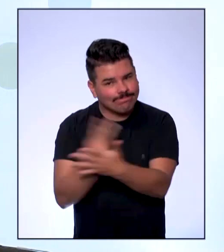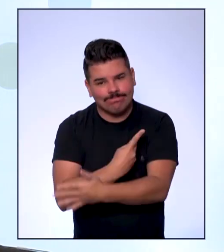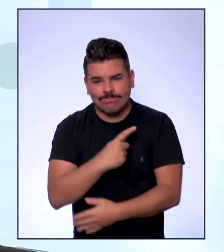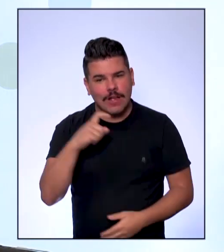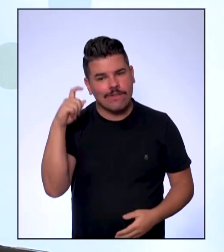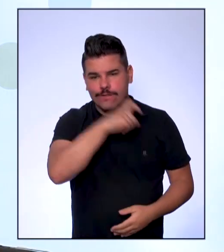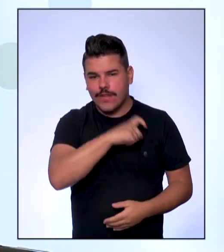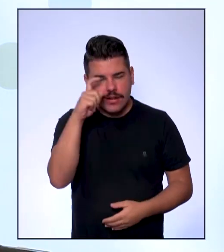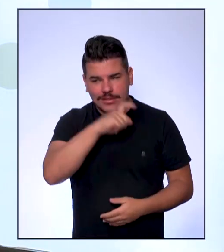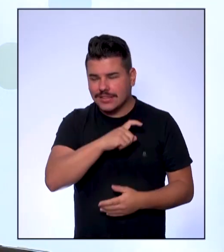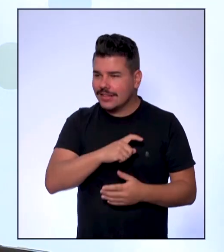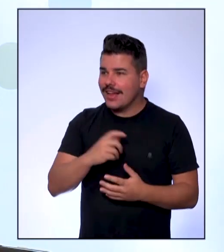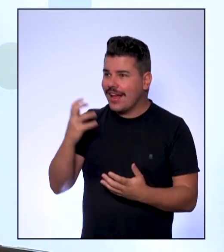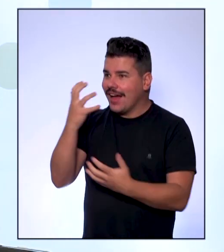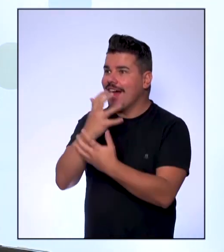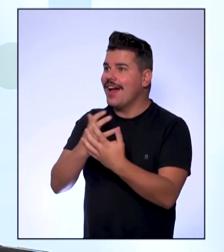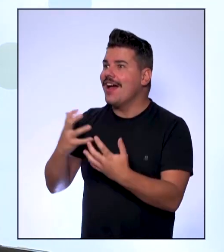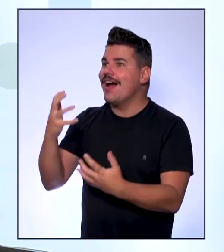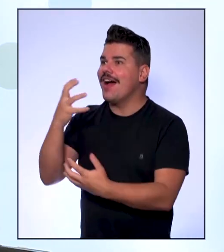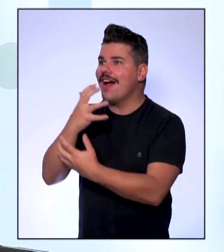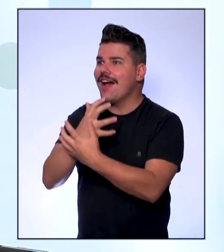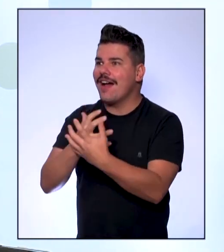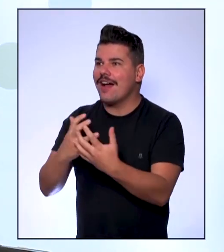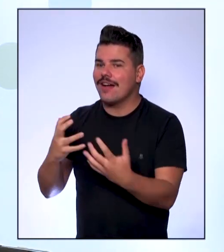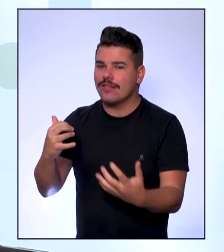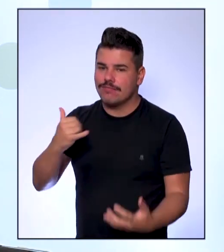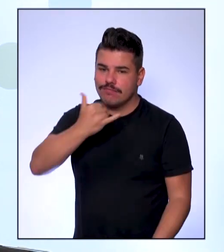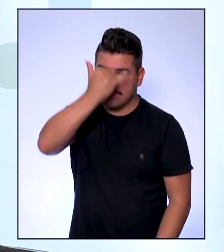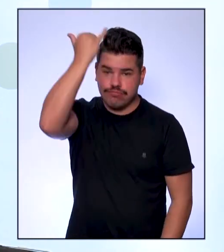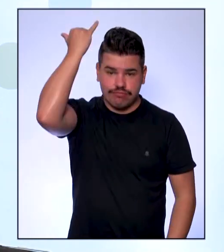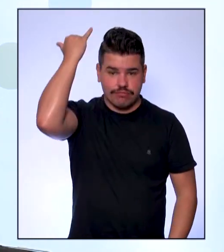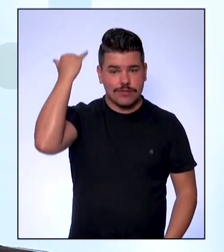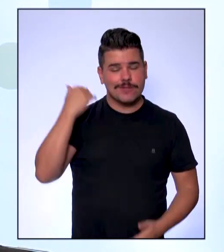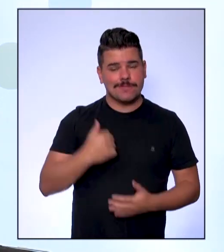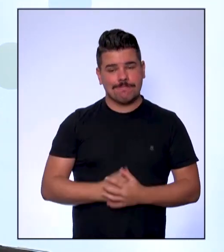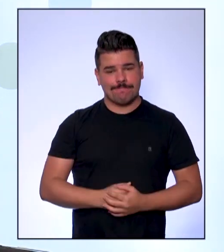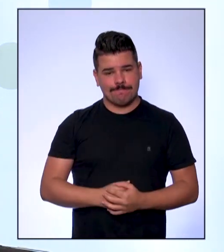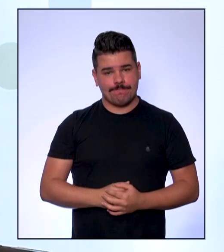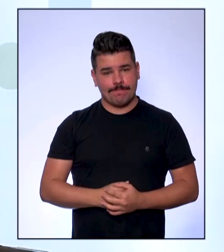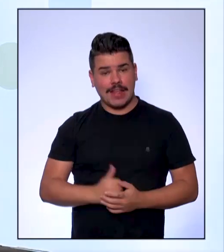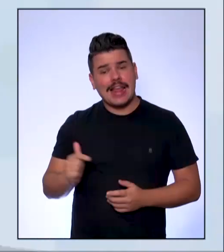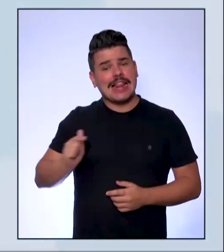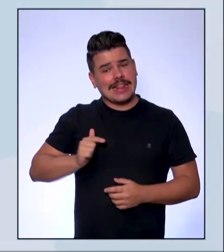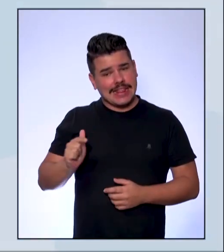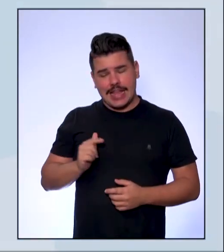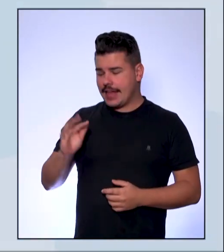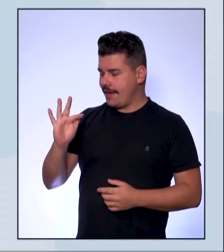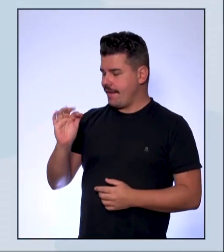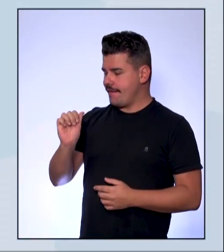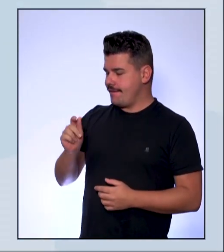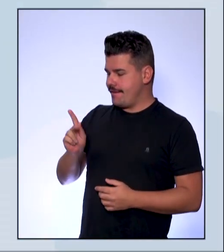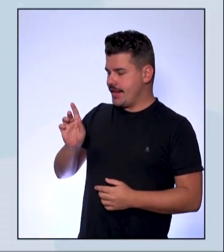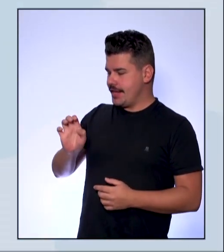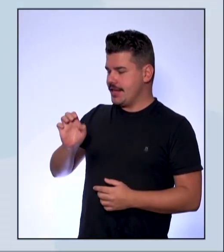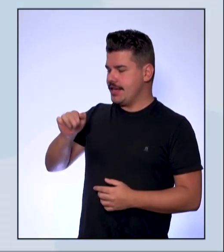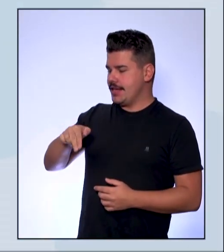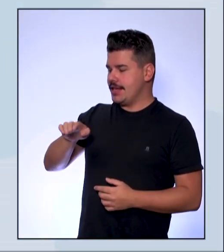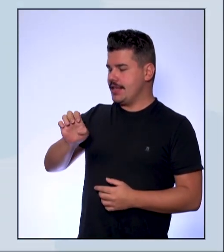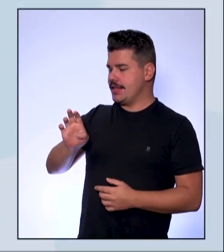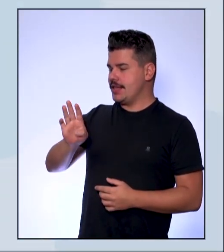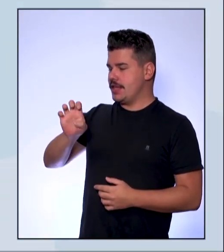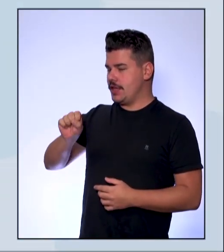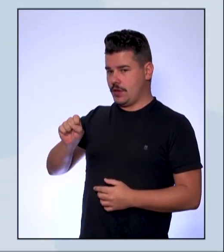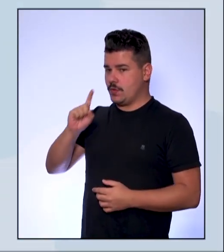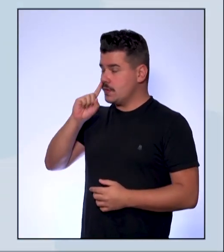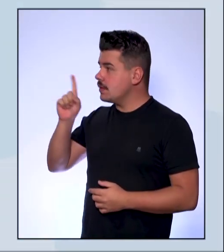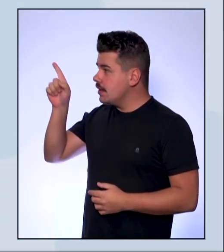te levar para um caminho que realmente não é verdadeiro, tá? A gente tem aqui, nos tipos de fake news, a notícia enganosa, que ela